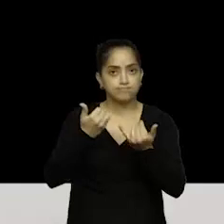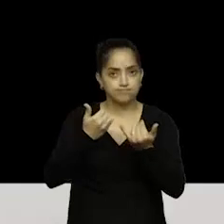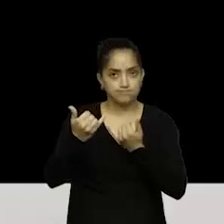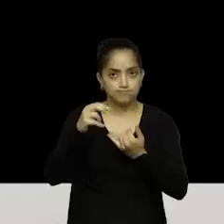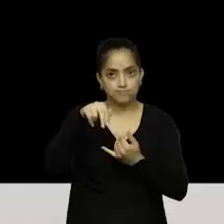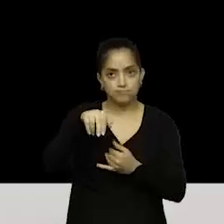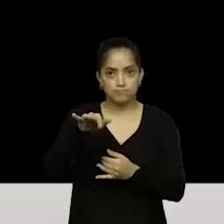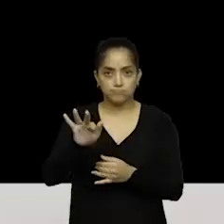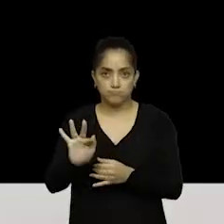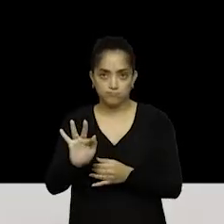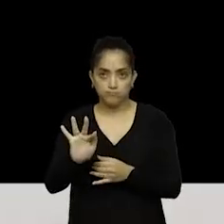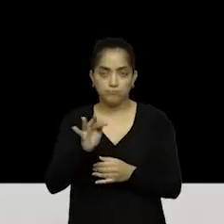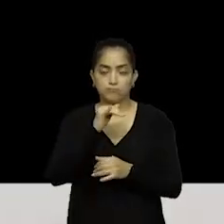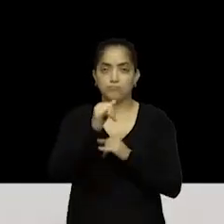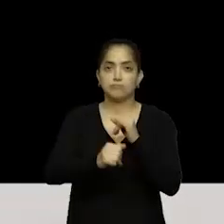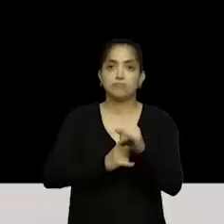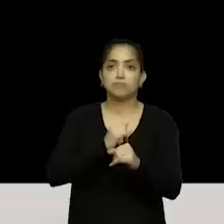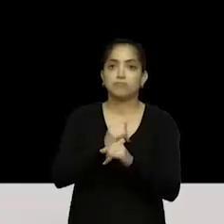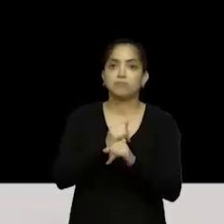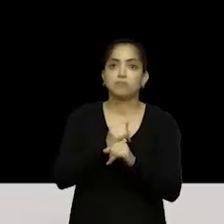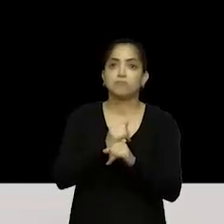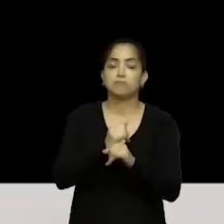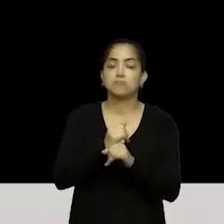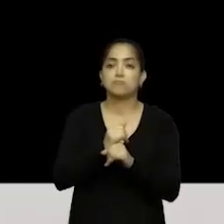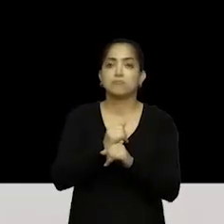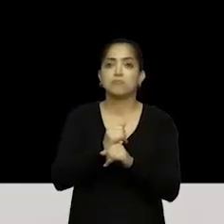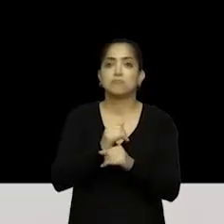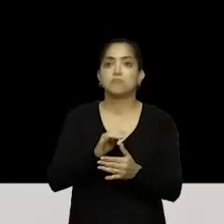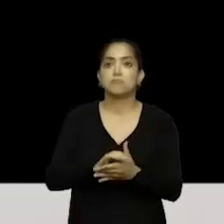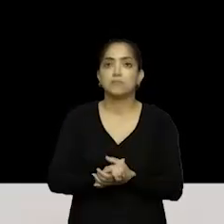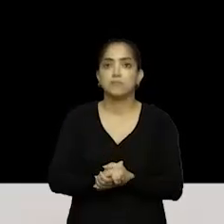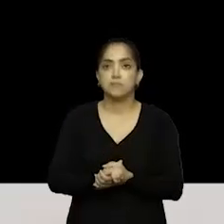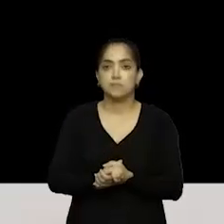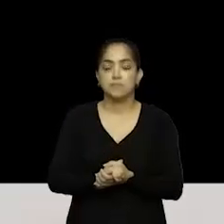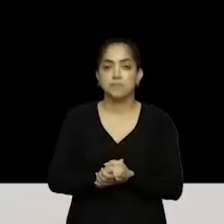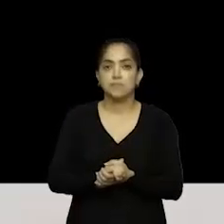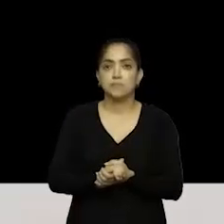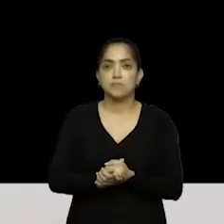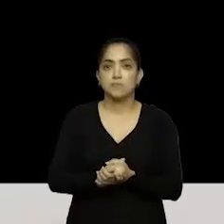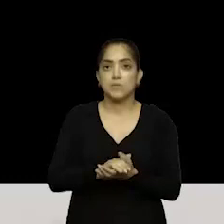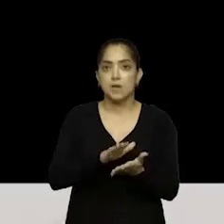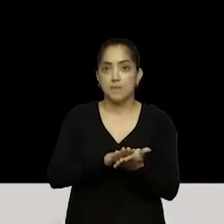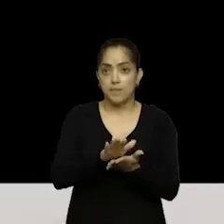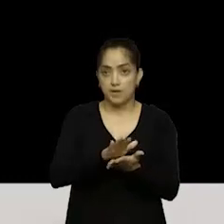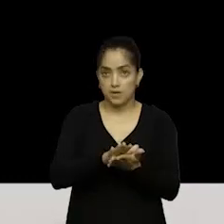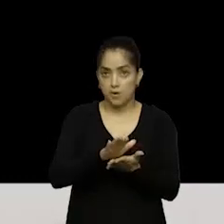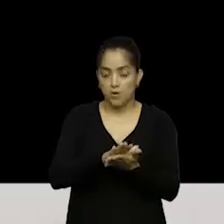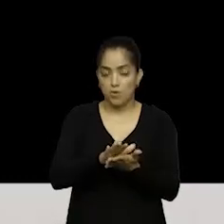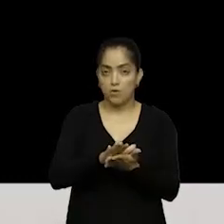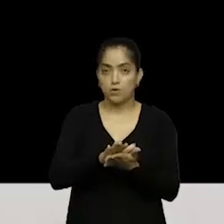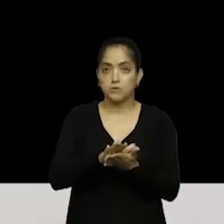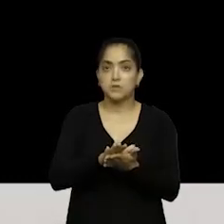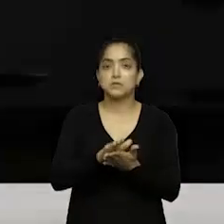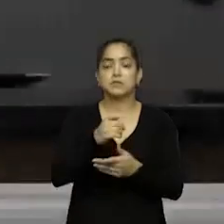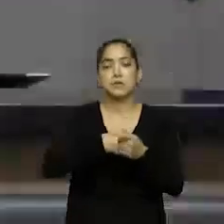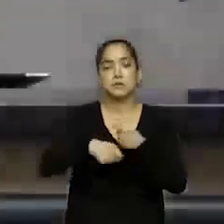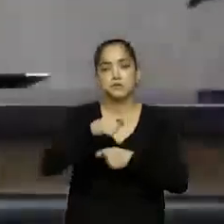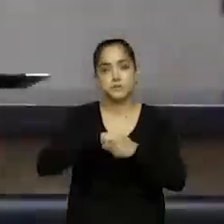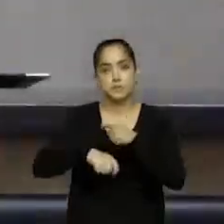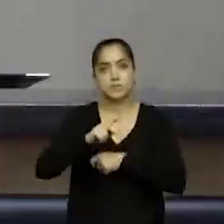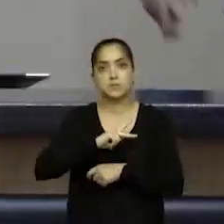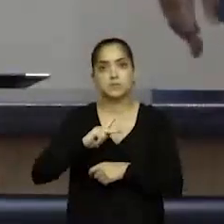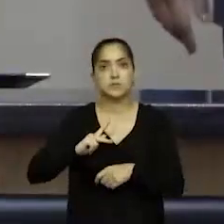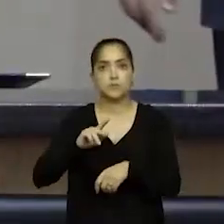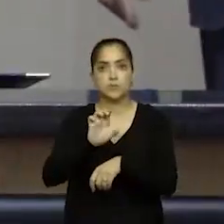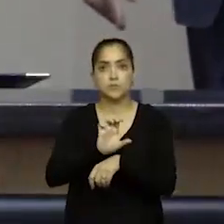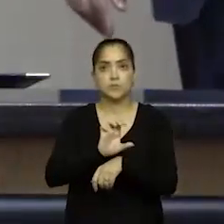fiscais eletrônicas NF e emitidas para órgãos e entidades da administração pública estadual.